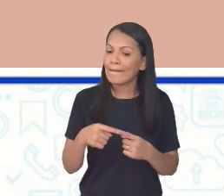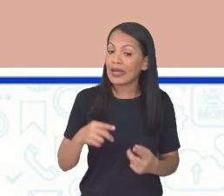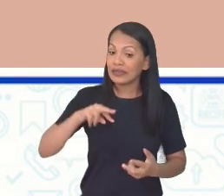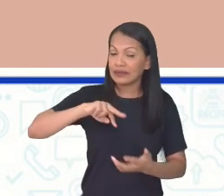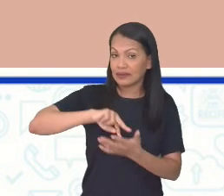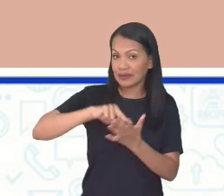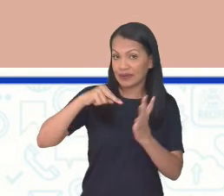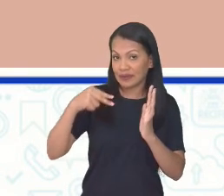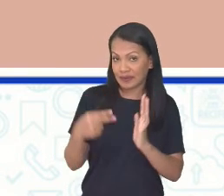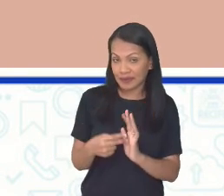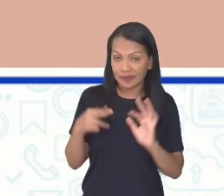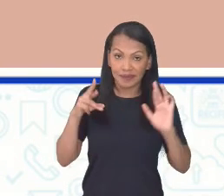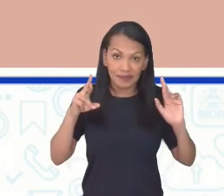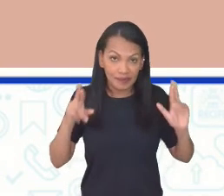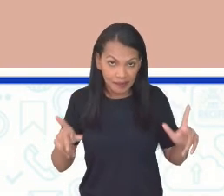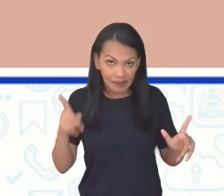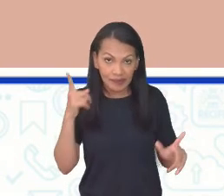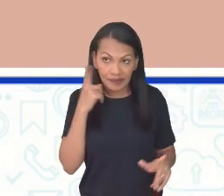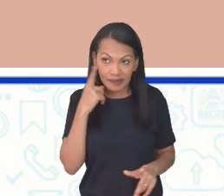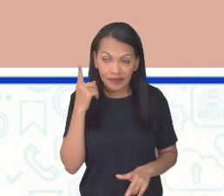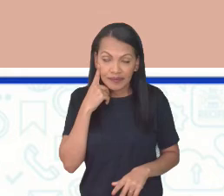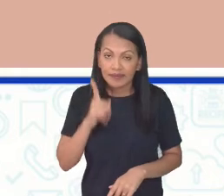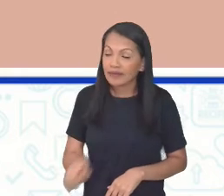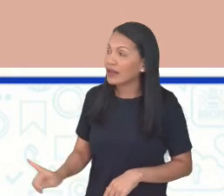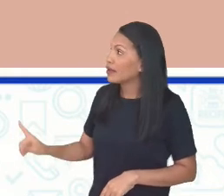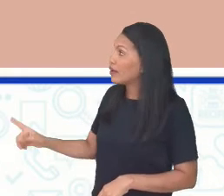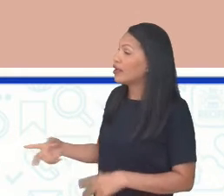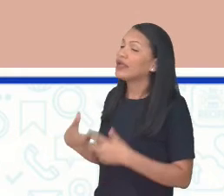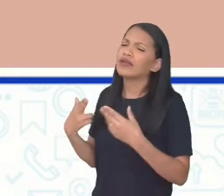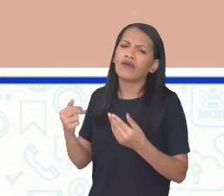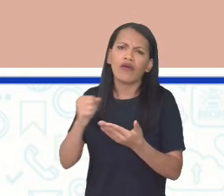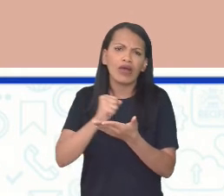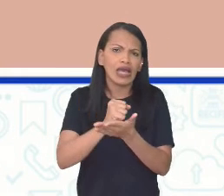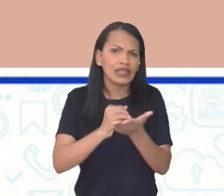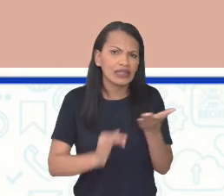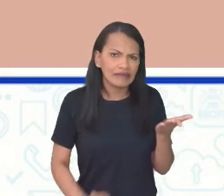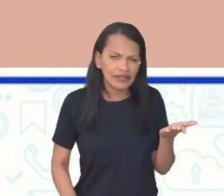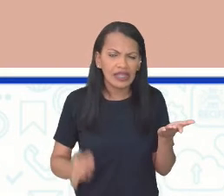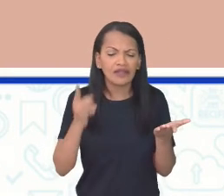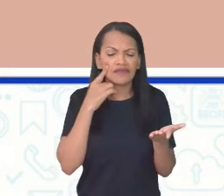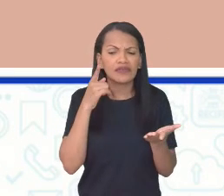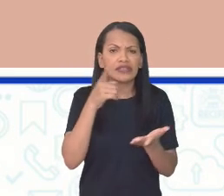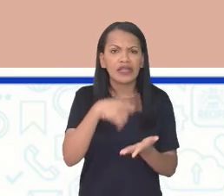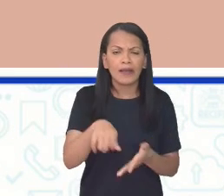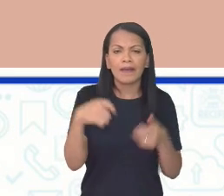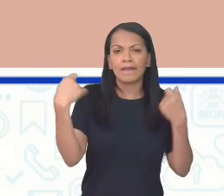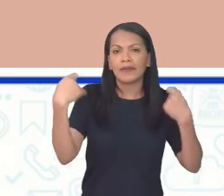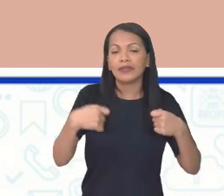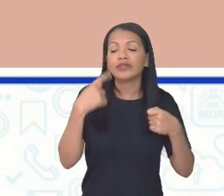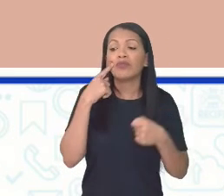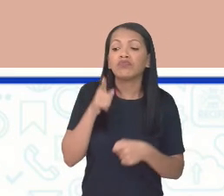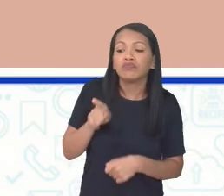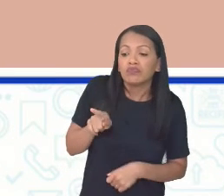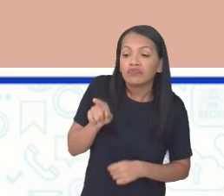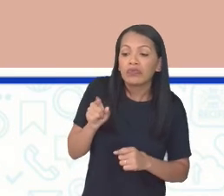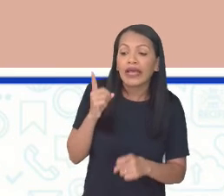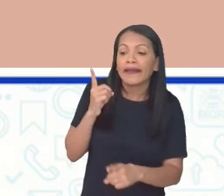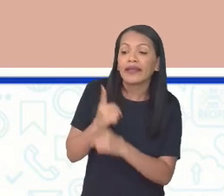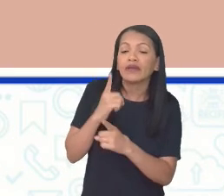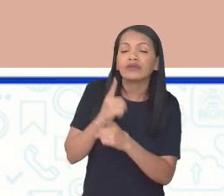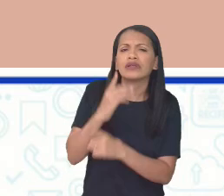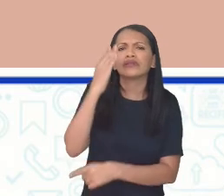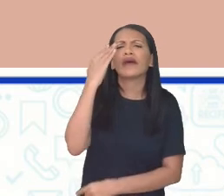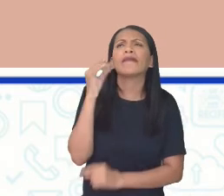diferente, não é? Nesses homônimos perfeitos, a mesma palavra com a mesma grafia, ela muda de